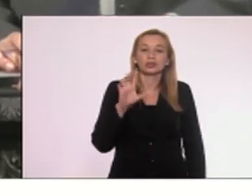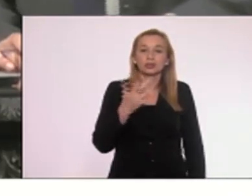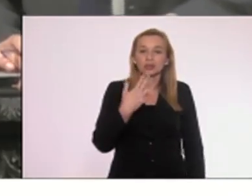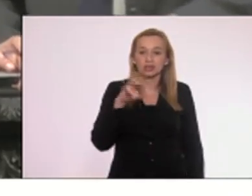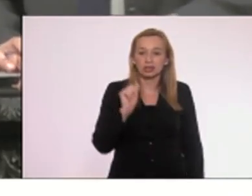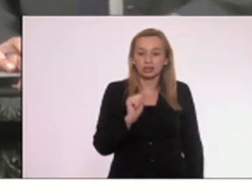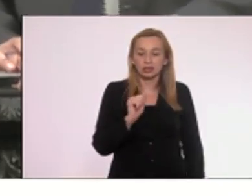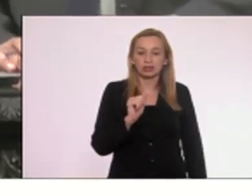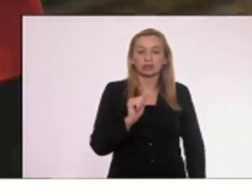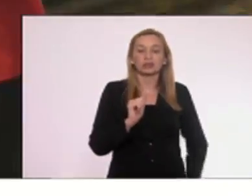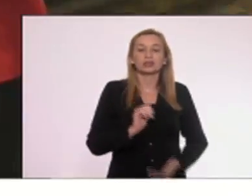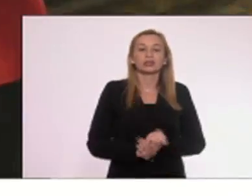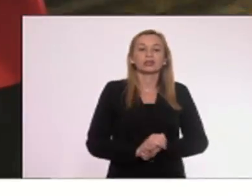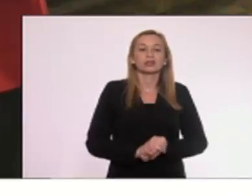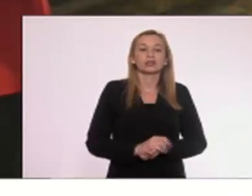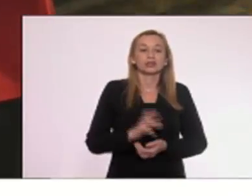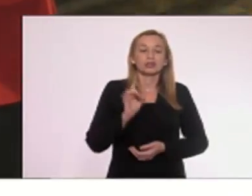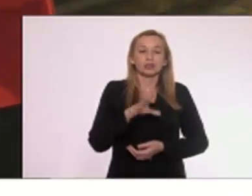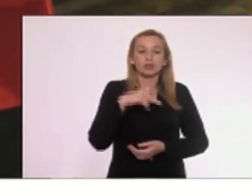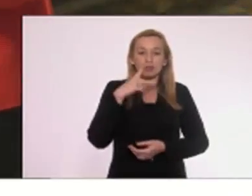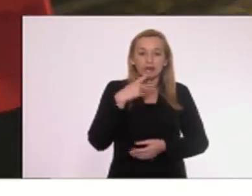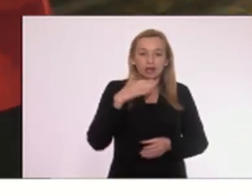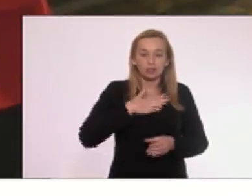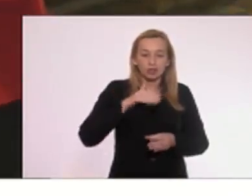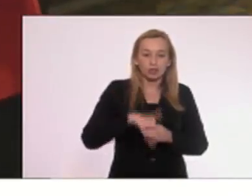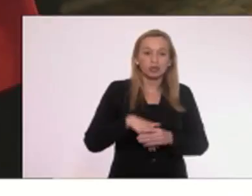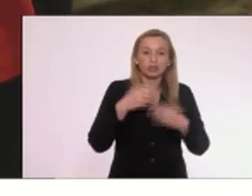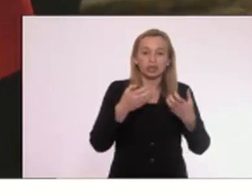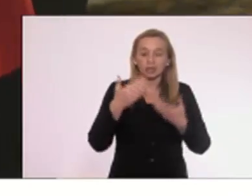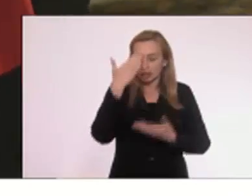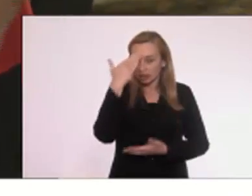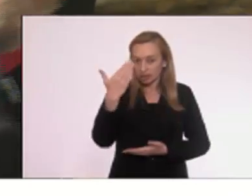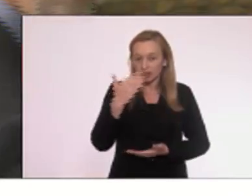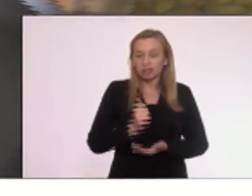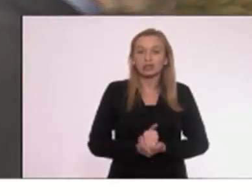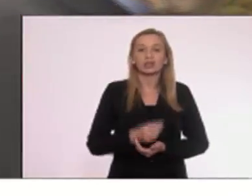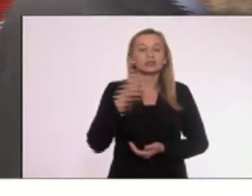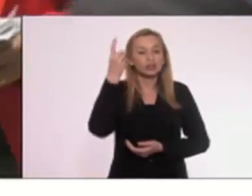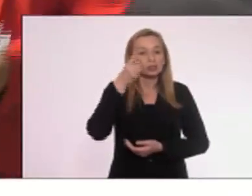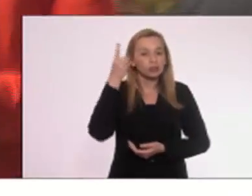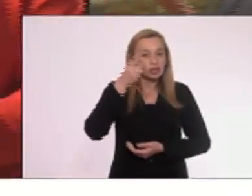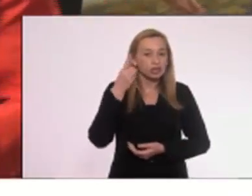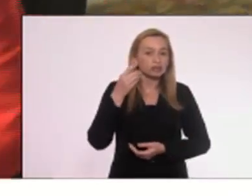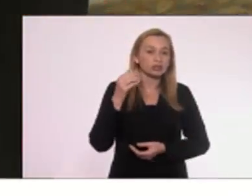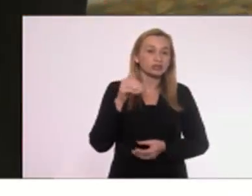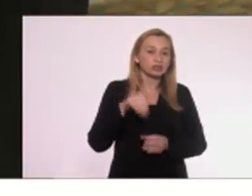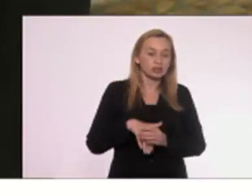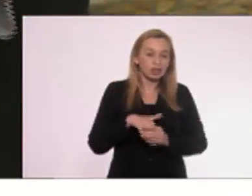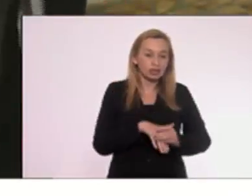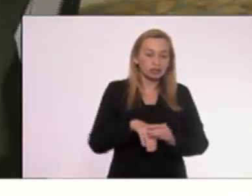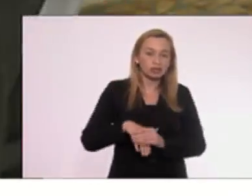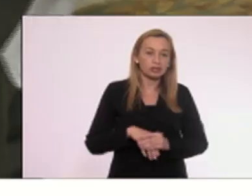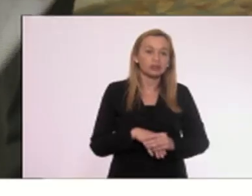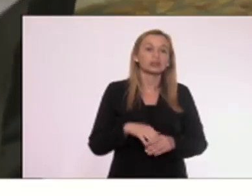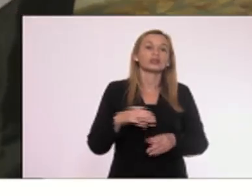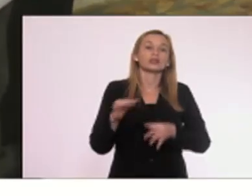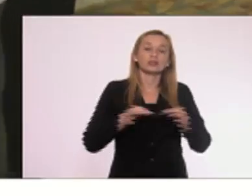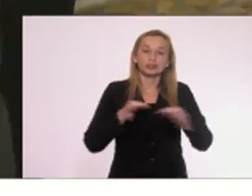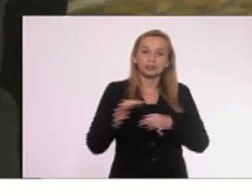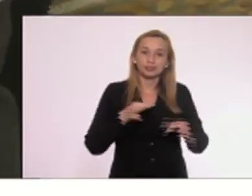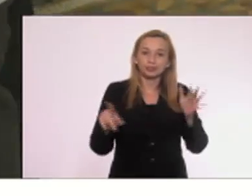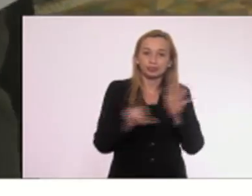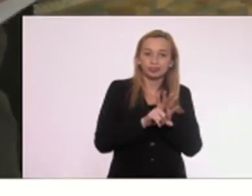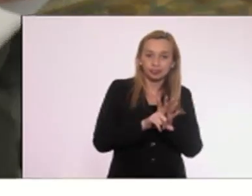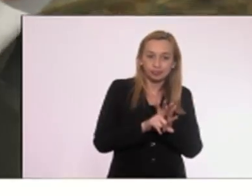Lucinha. Eu só vou declarar voto. Eu queria agradecer aos deputados que votaram ao projeto de